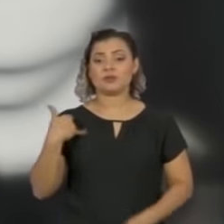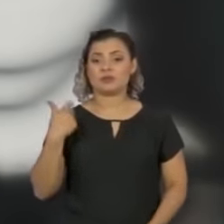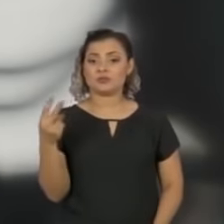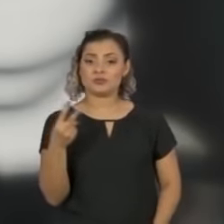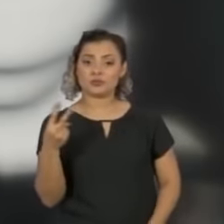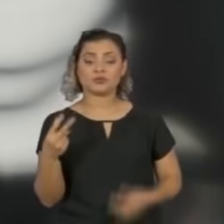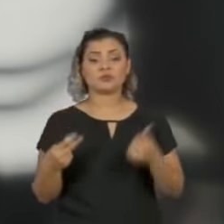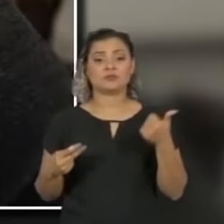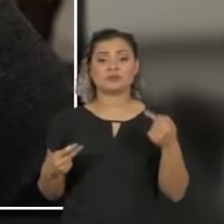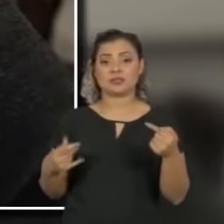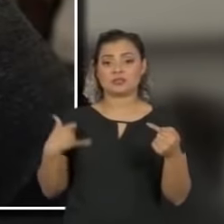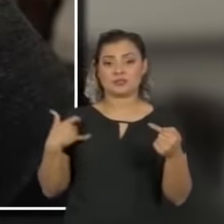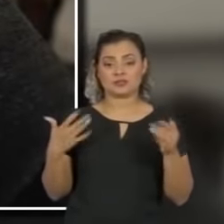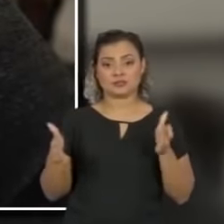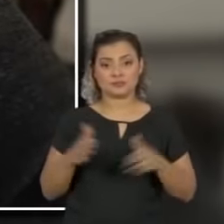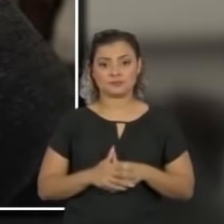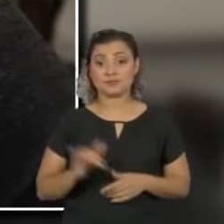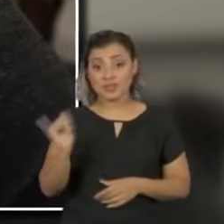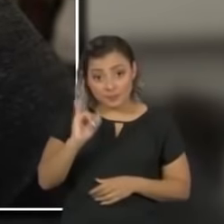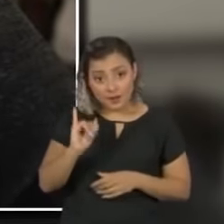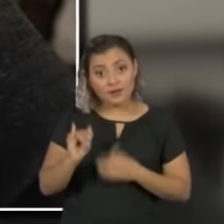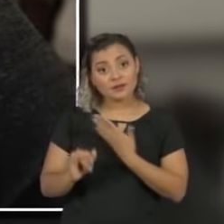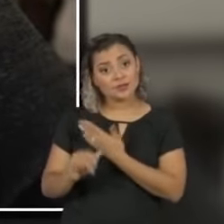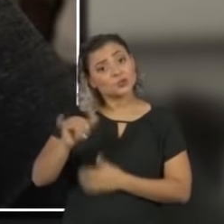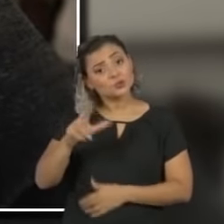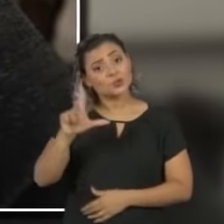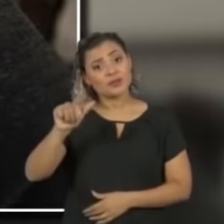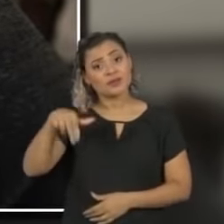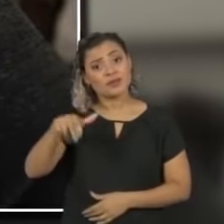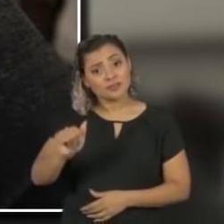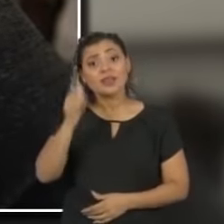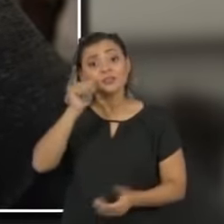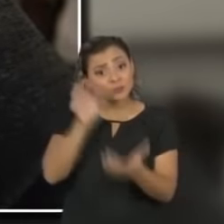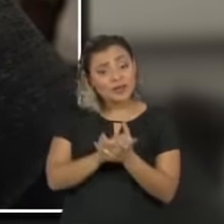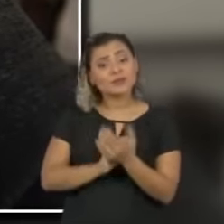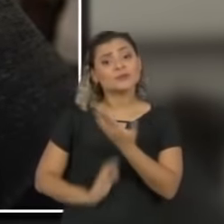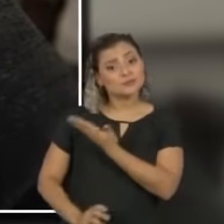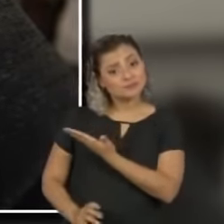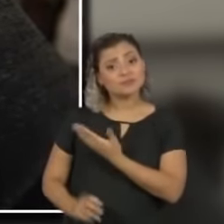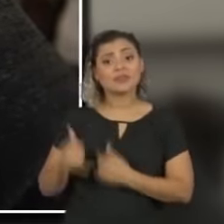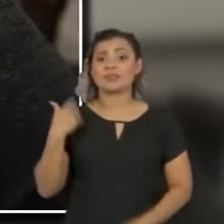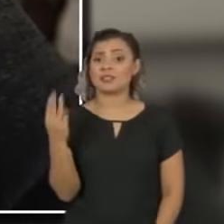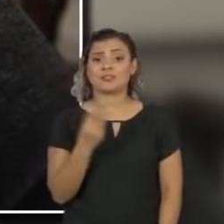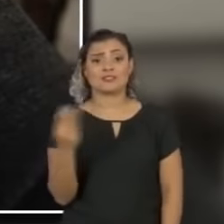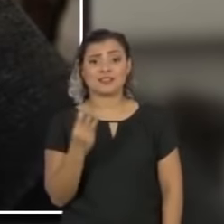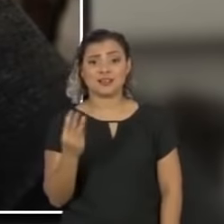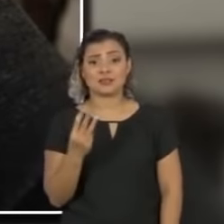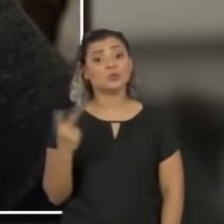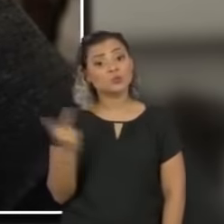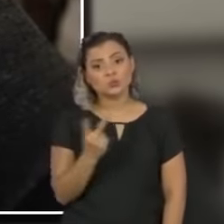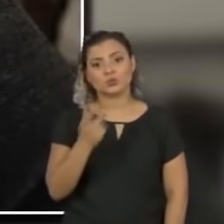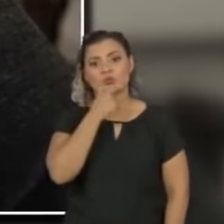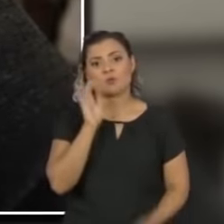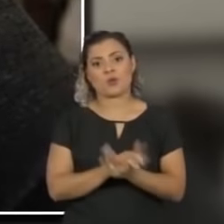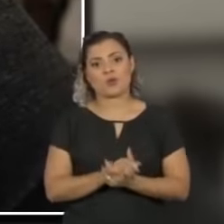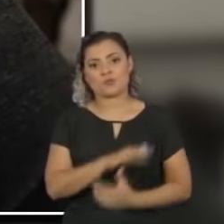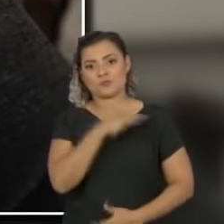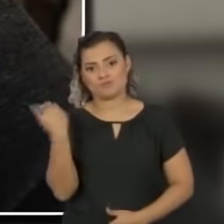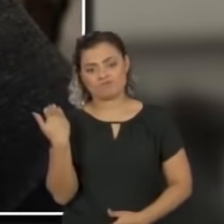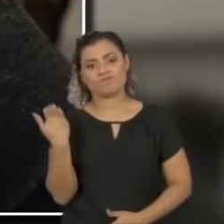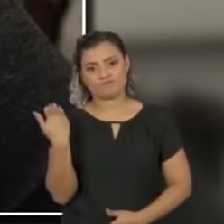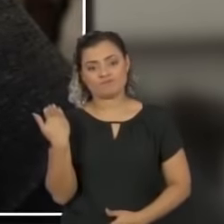e 27 anos. A irmã da Josiana, Juliana de Rezende Silva, tinha 33 anos e morreu com o marido.